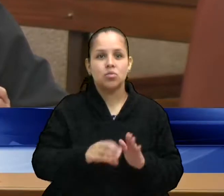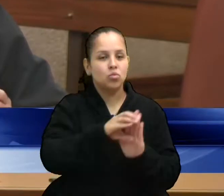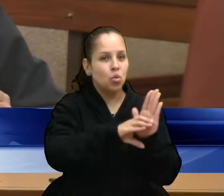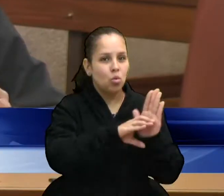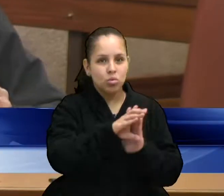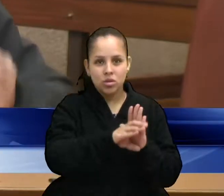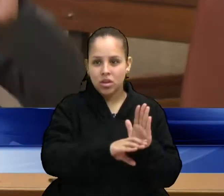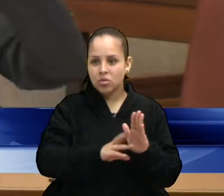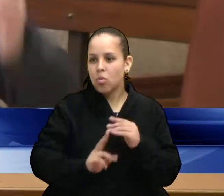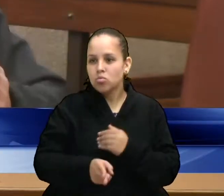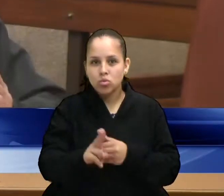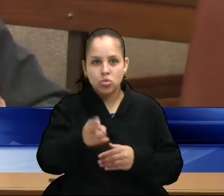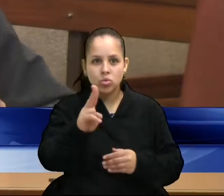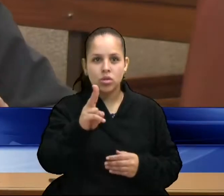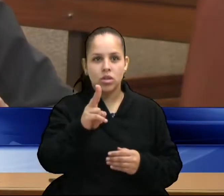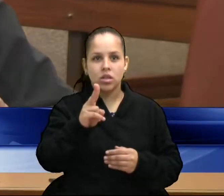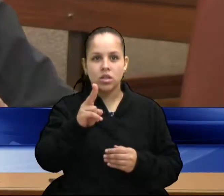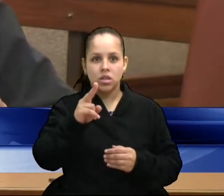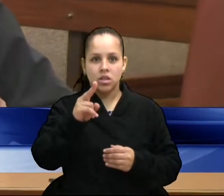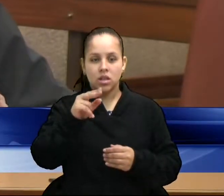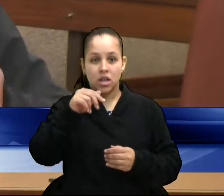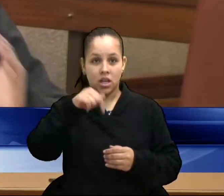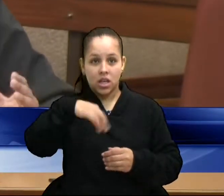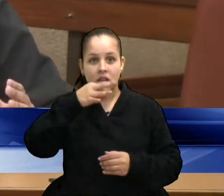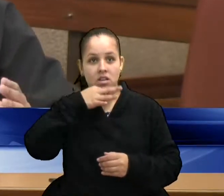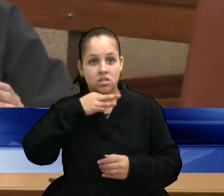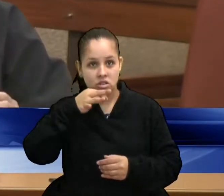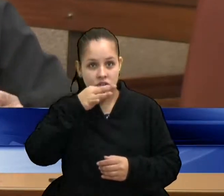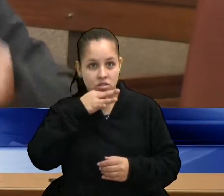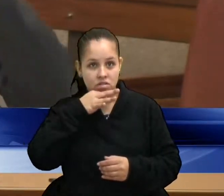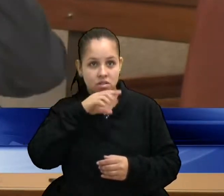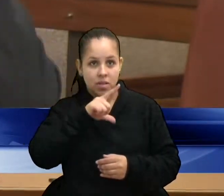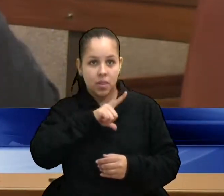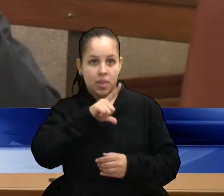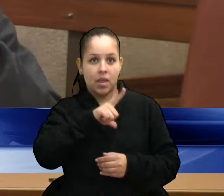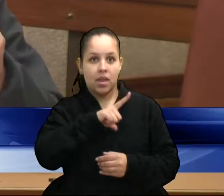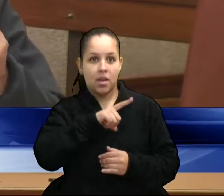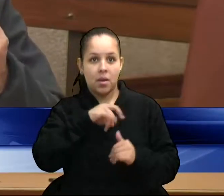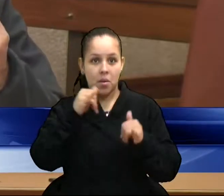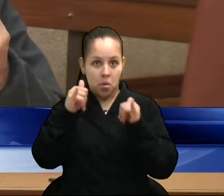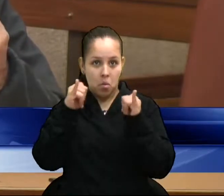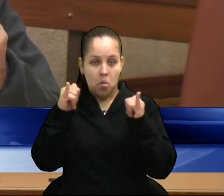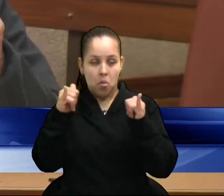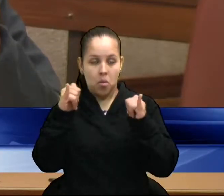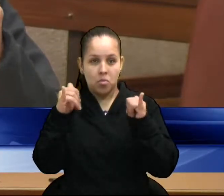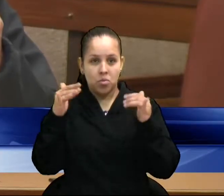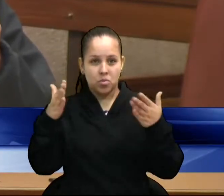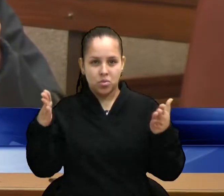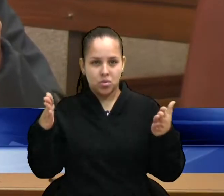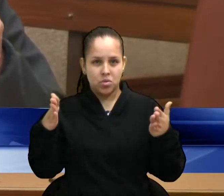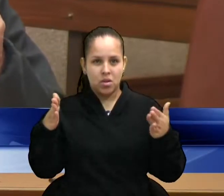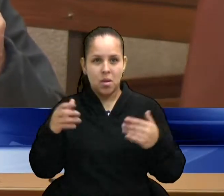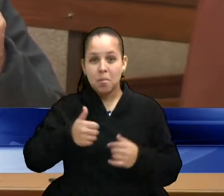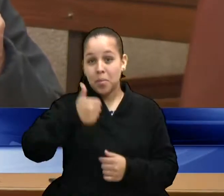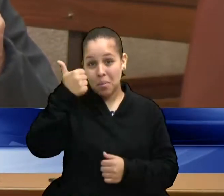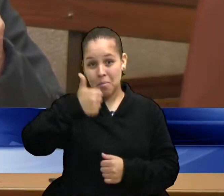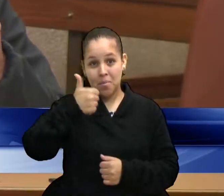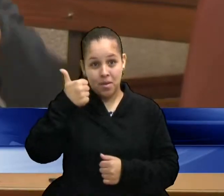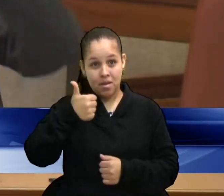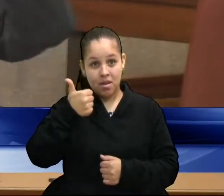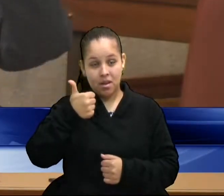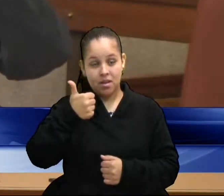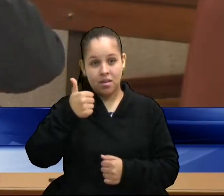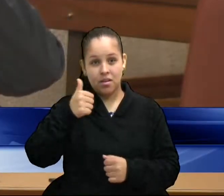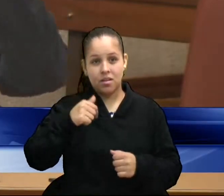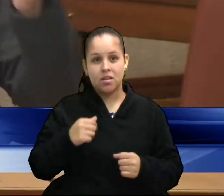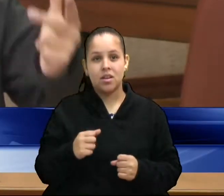prorrogados. Caxias do Sul foi pioneira, né, no transporte coletivo, foi a primeira do estado a ter bilhetagem eletrônica, né,